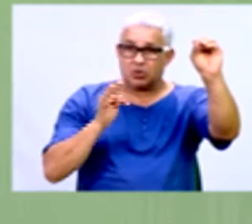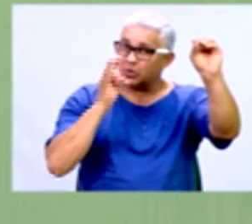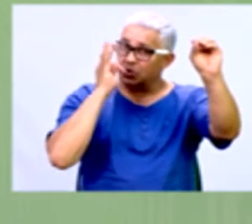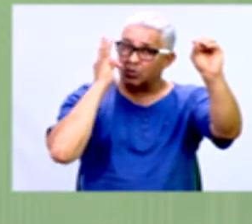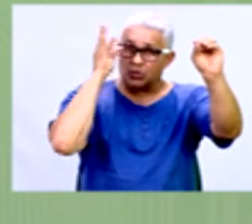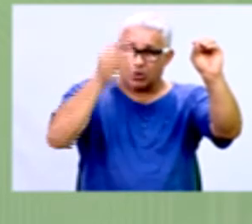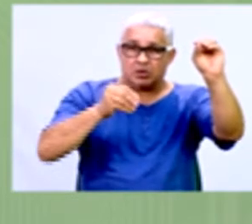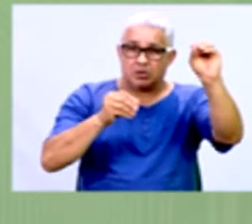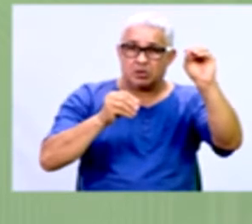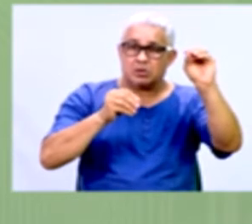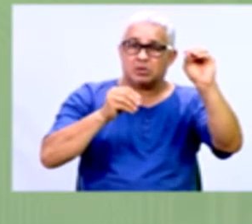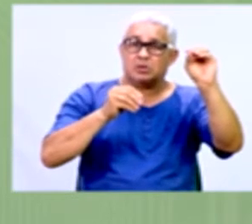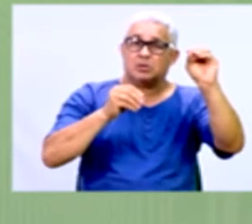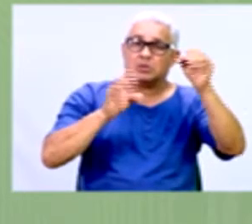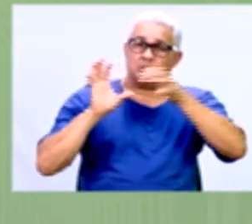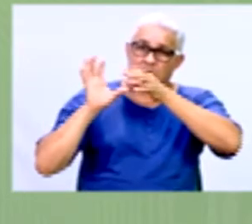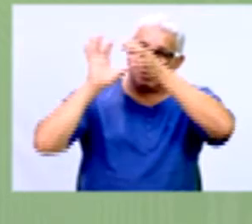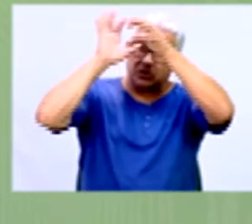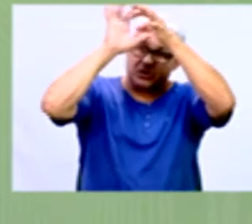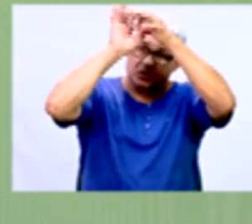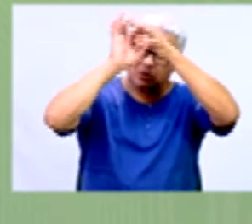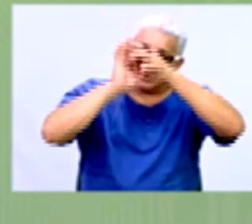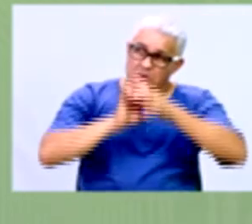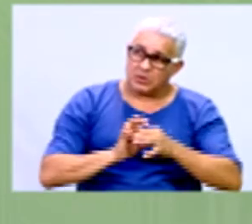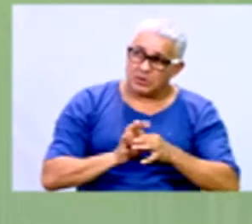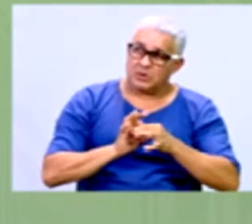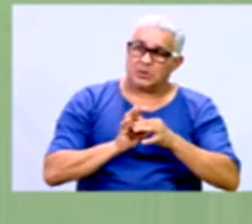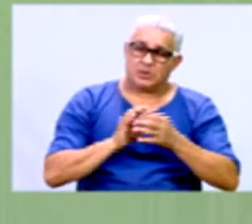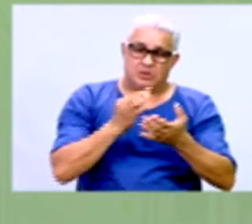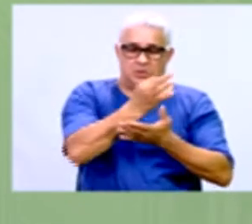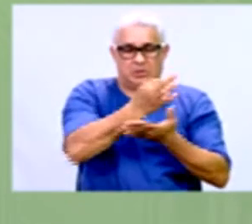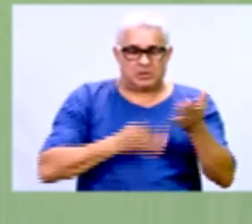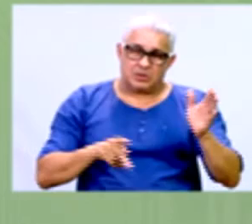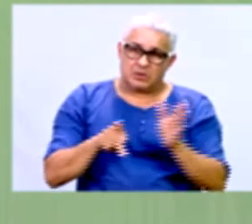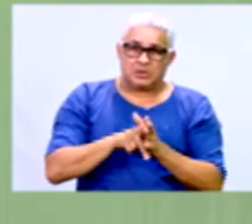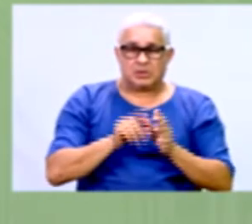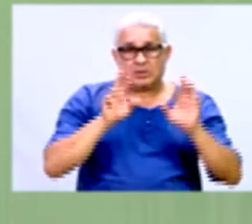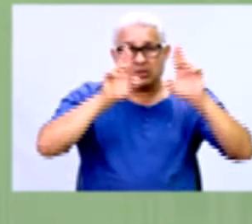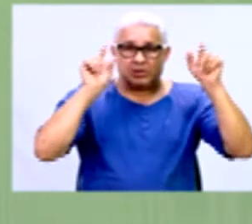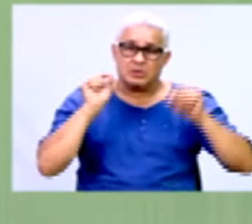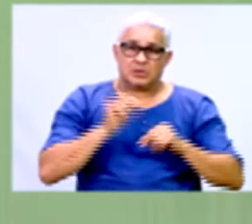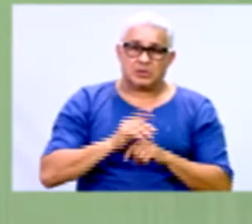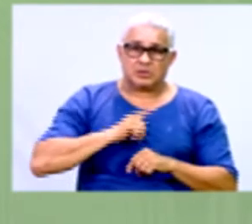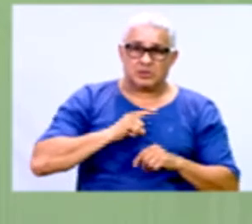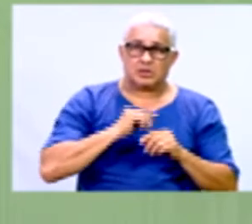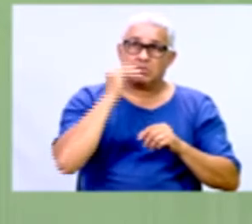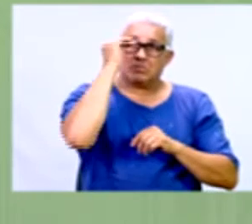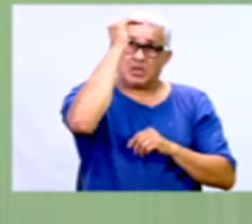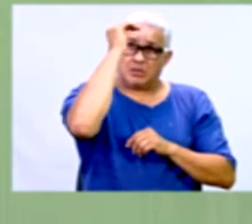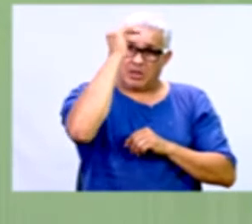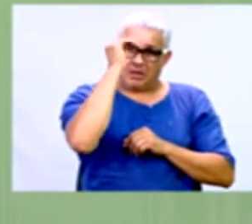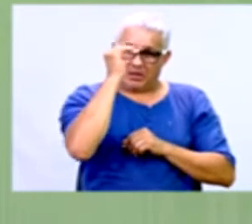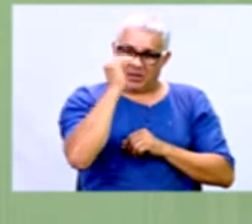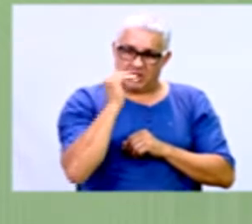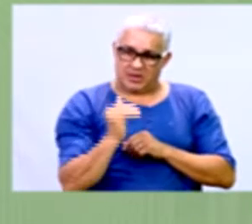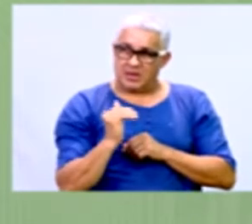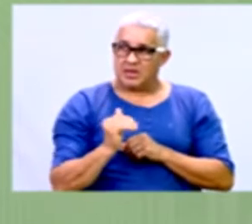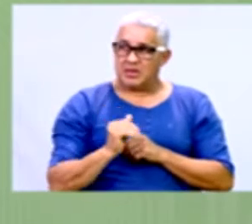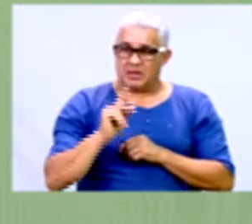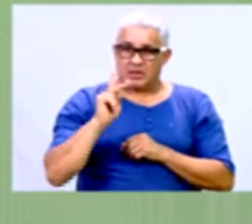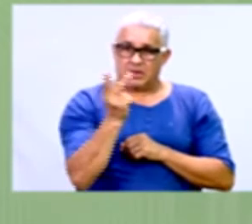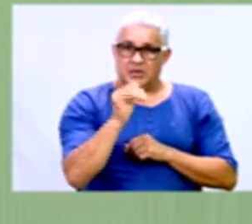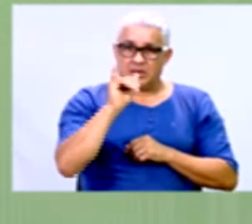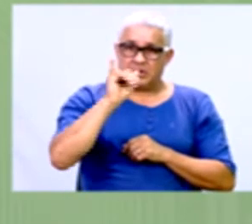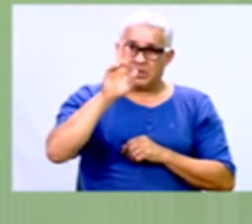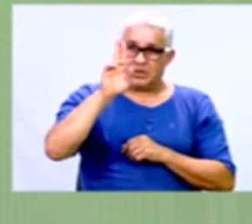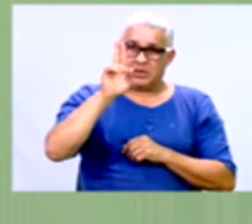aqui, que nada mais é do que um formato de texto, né? Percebam a diferença, nós temos uma hierarquia aqui. Então, por exemplo, nós temos a